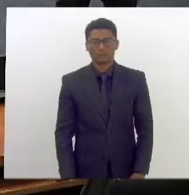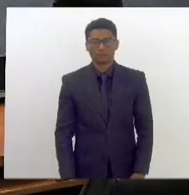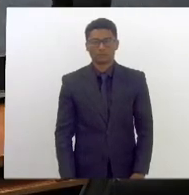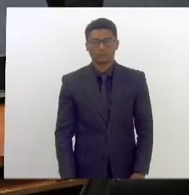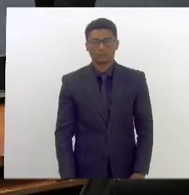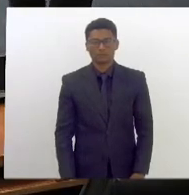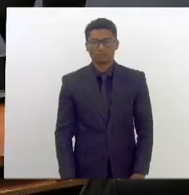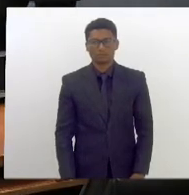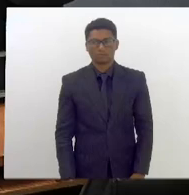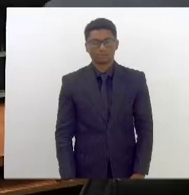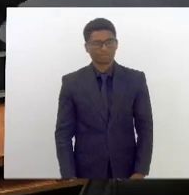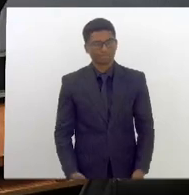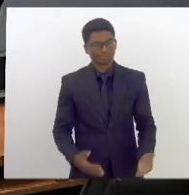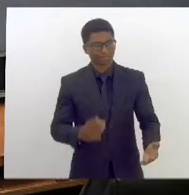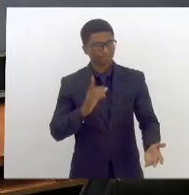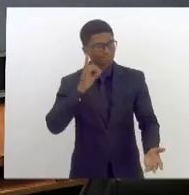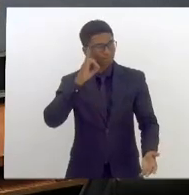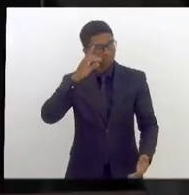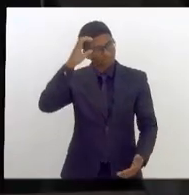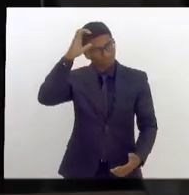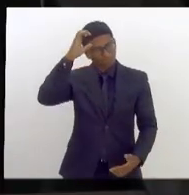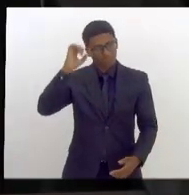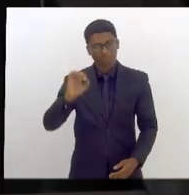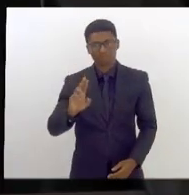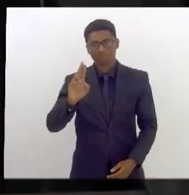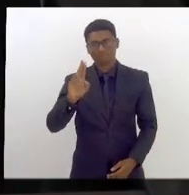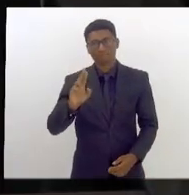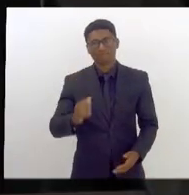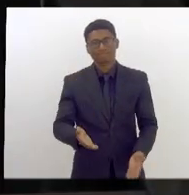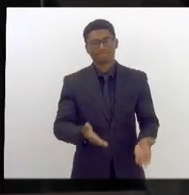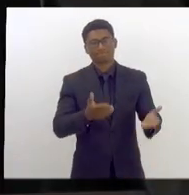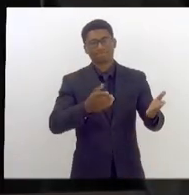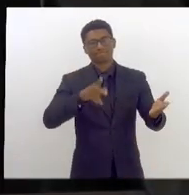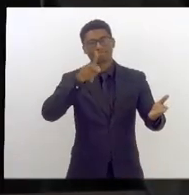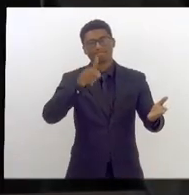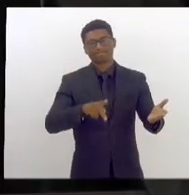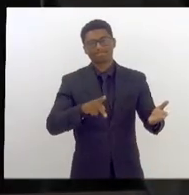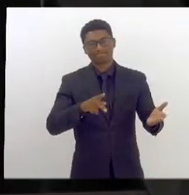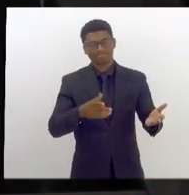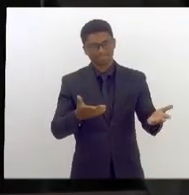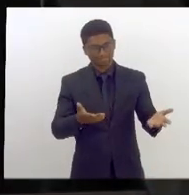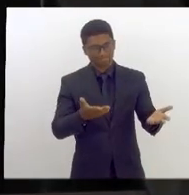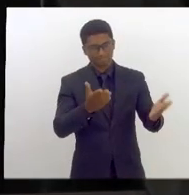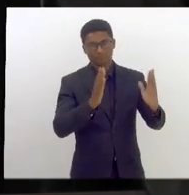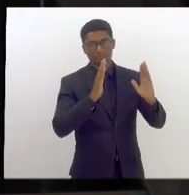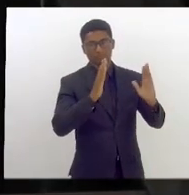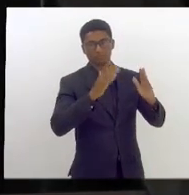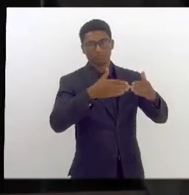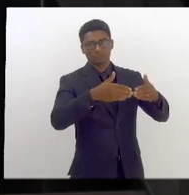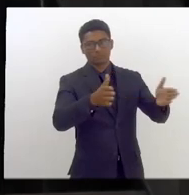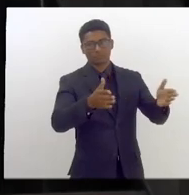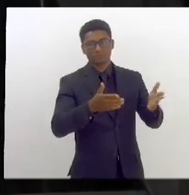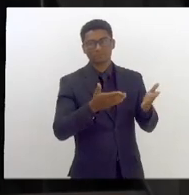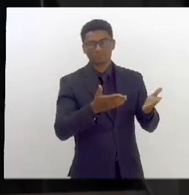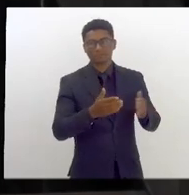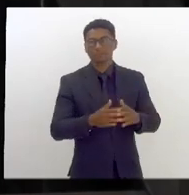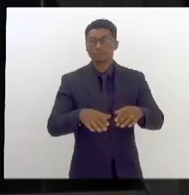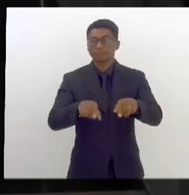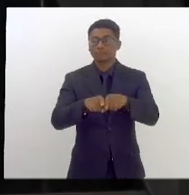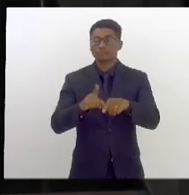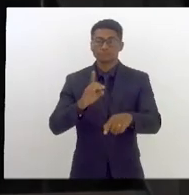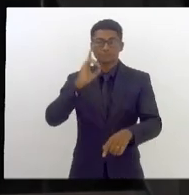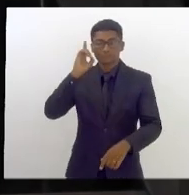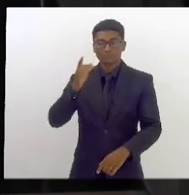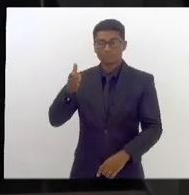querida deputada Tia Jô nossa presidenta aqui do expediente Inicial mais uma vez Deputado Luiz